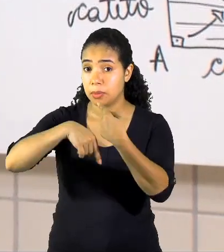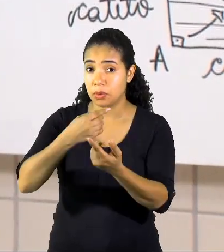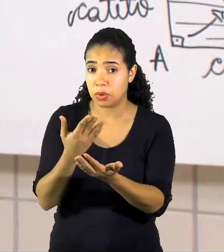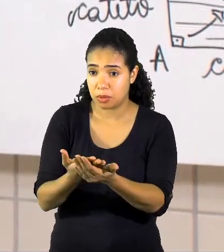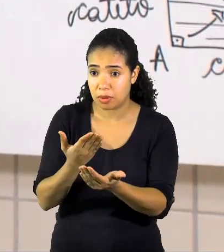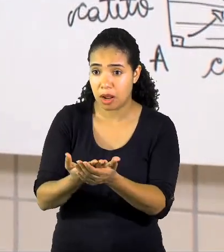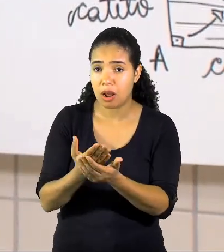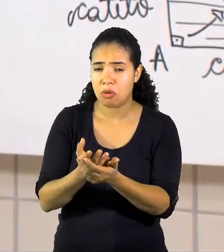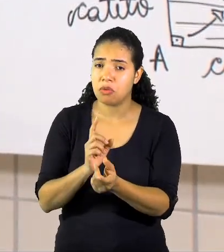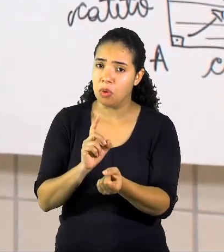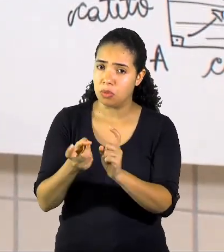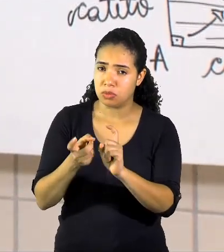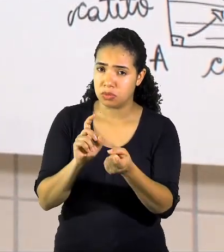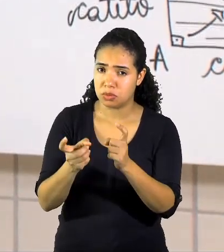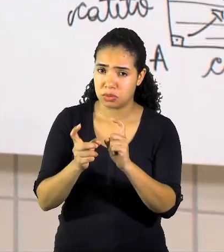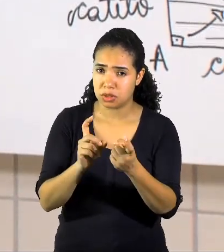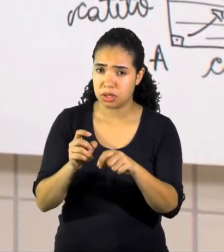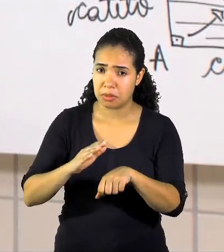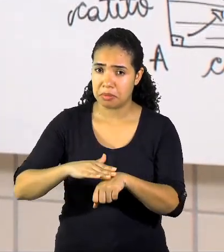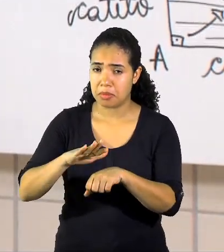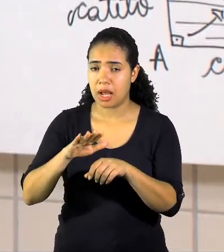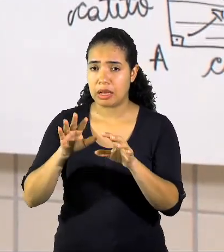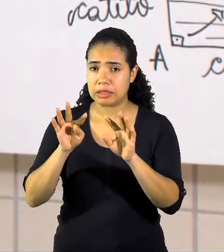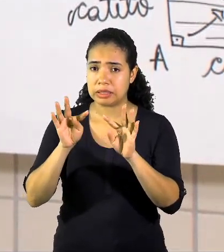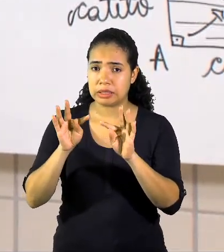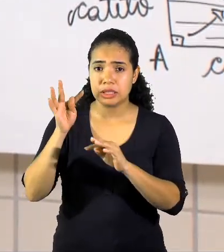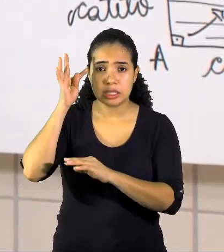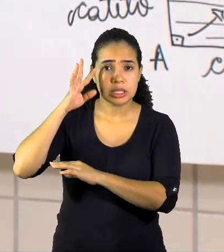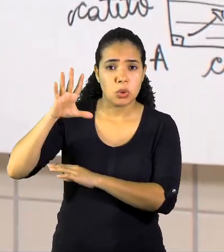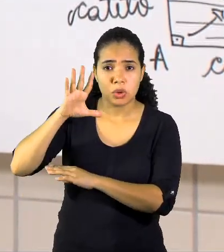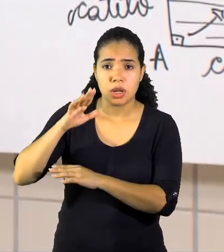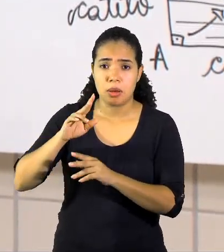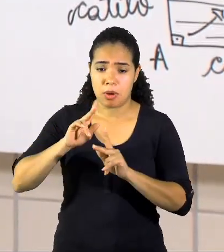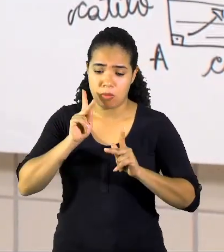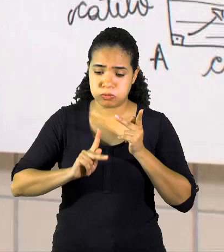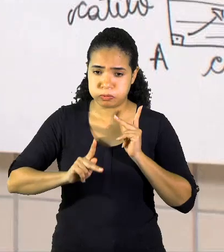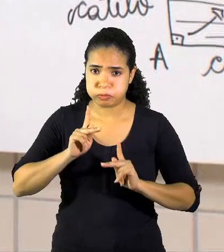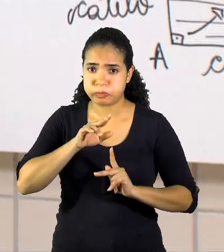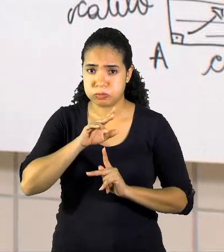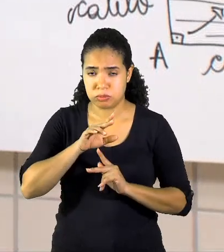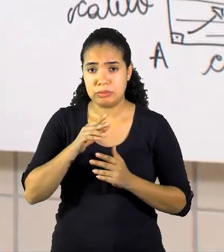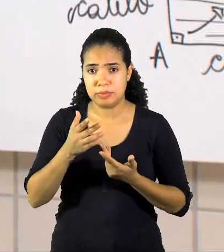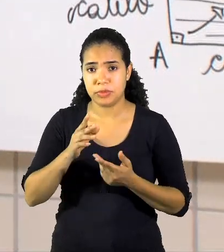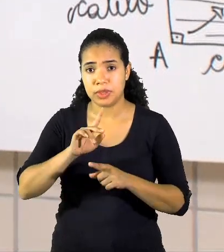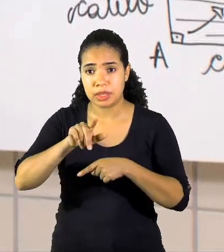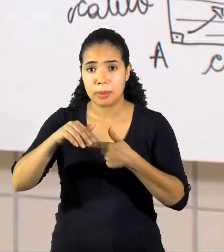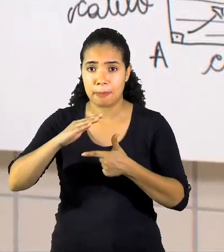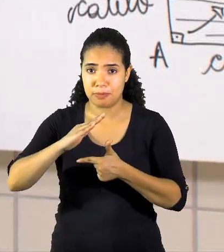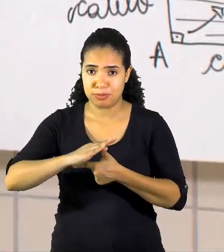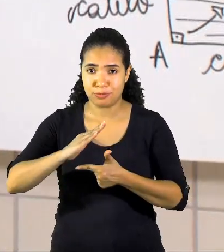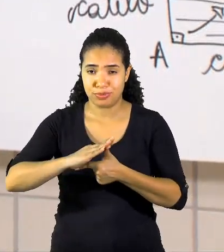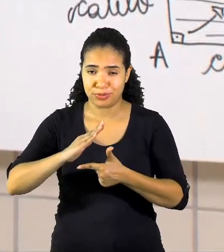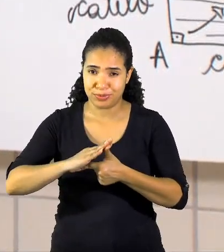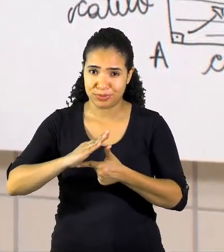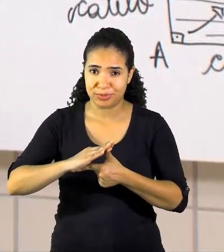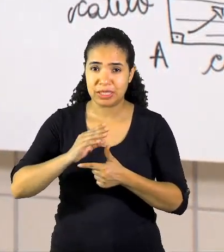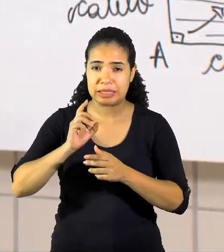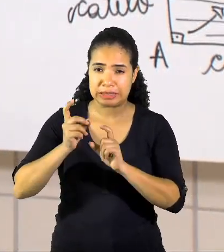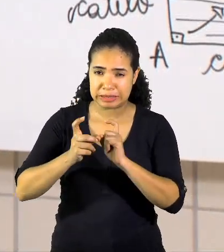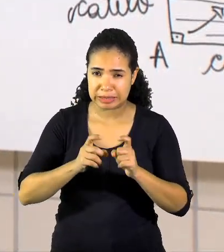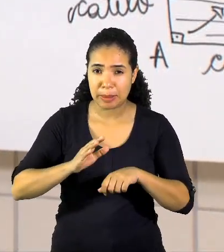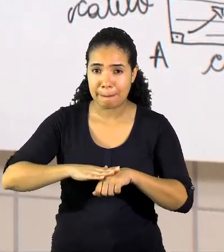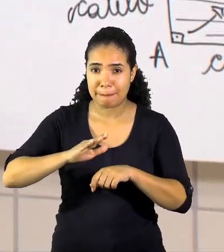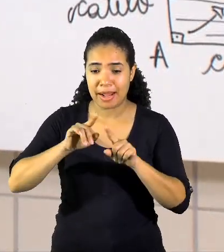Pitágoras. E depois a gente vai entrar nas outras relações métricas do triângulo retângulo. Por hoje é só, pessoal.